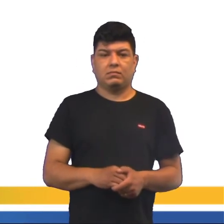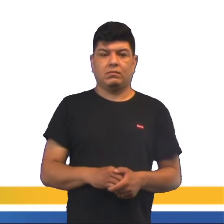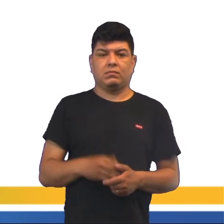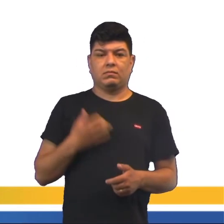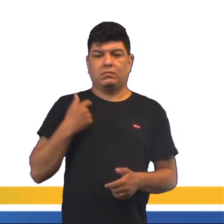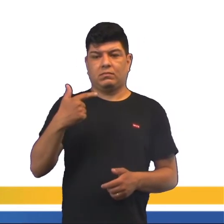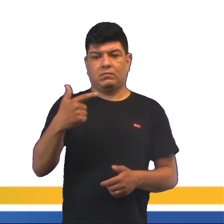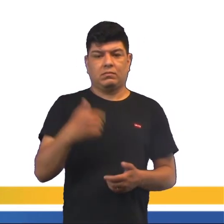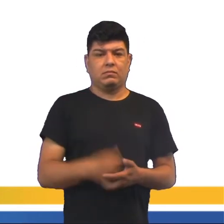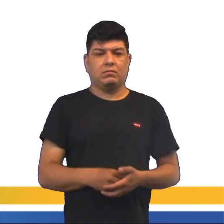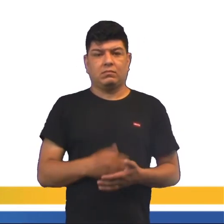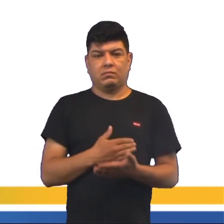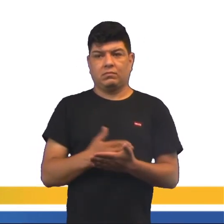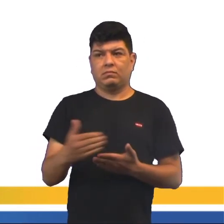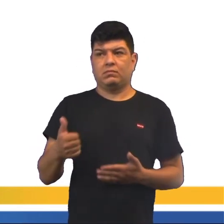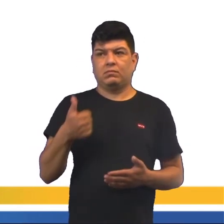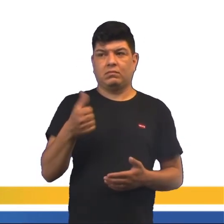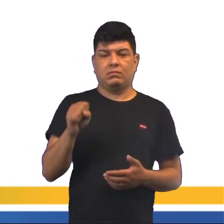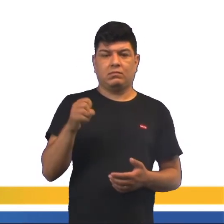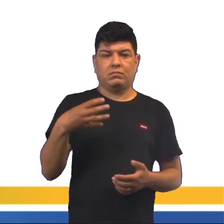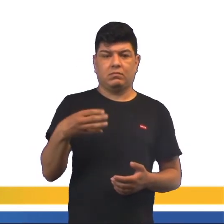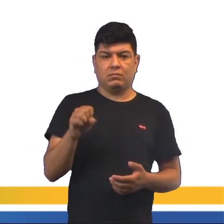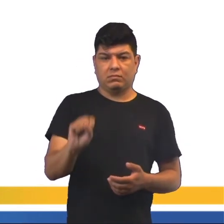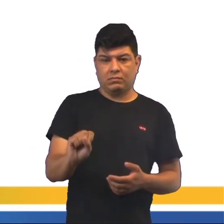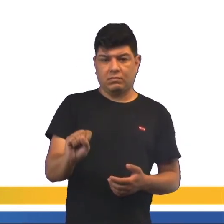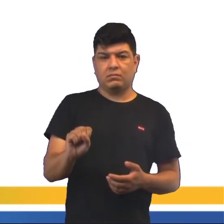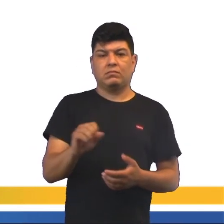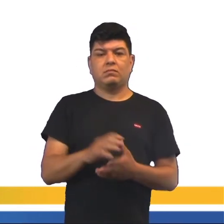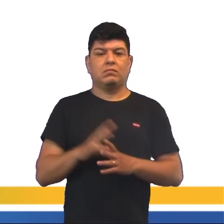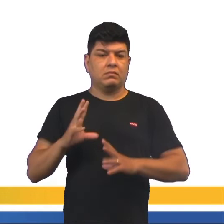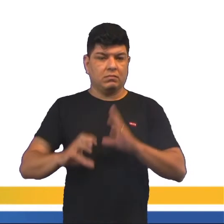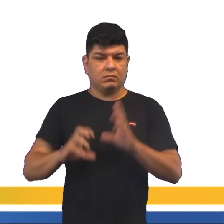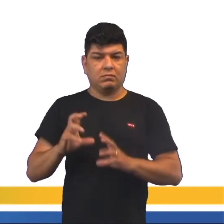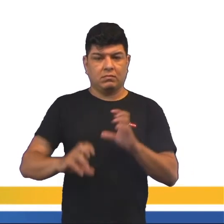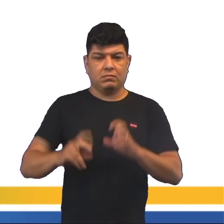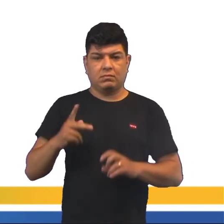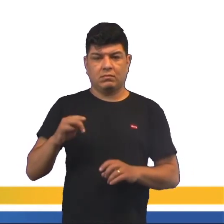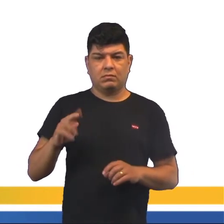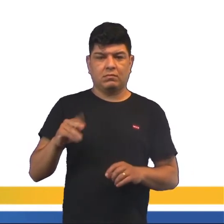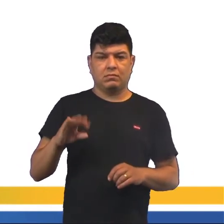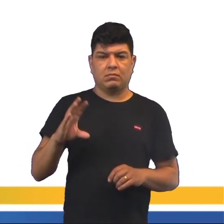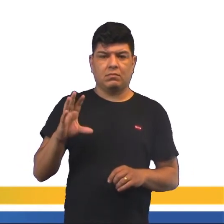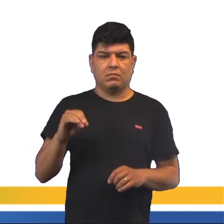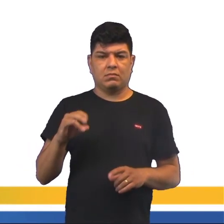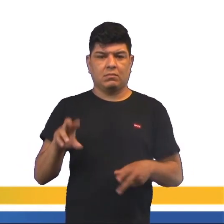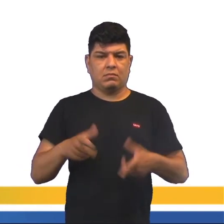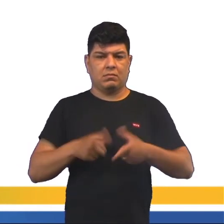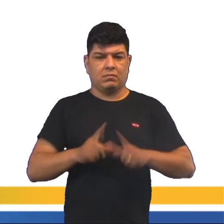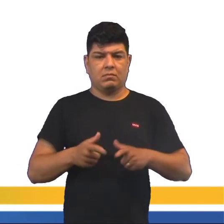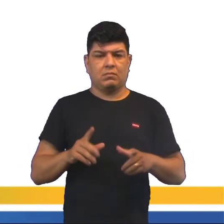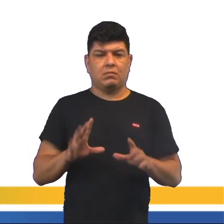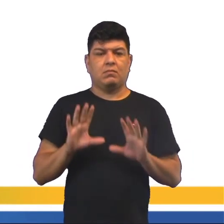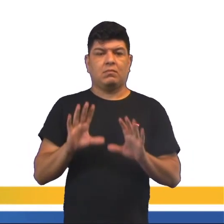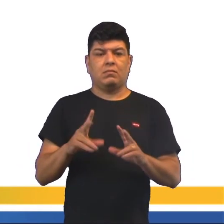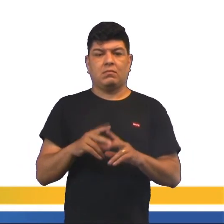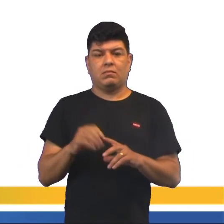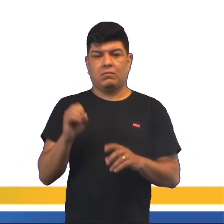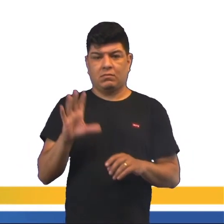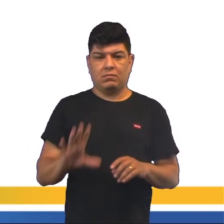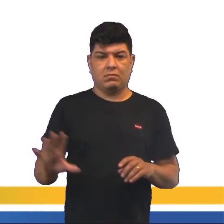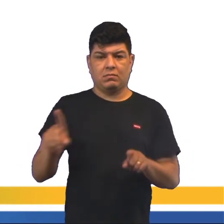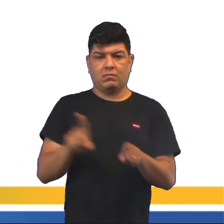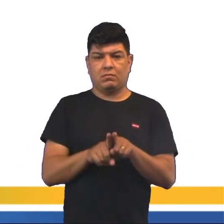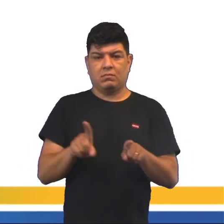Questão 2. Iniciado em 1848, o conflito palestino-israelense constituiu